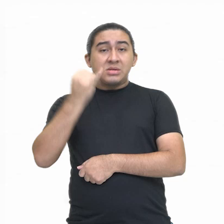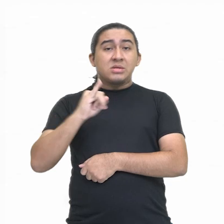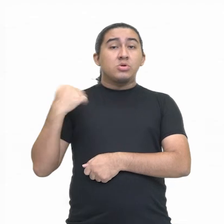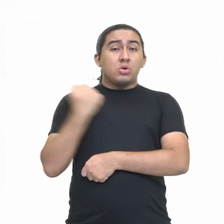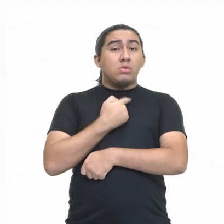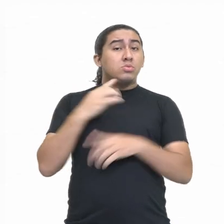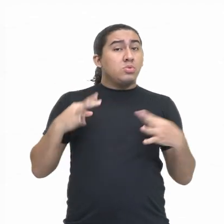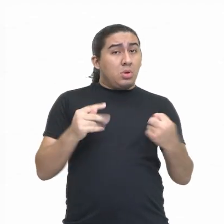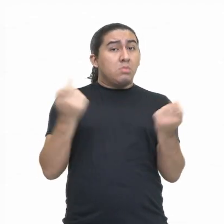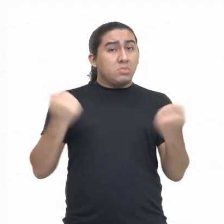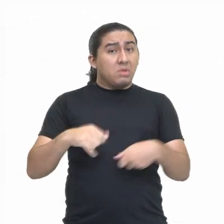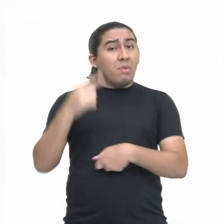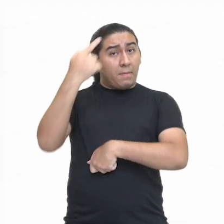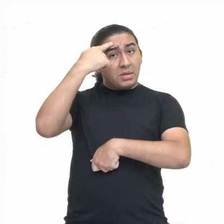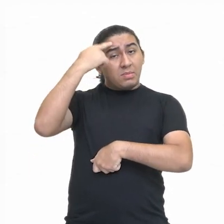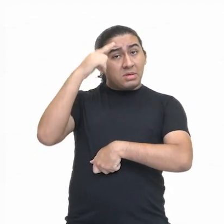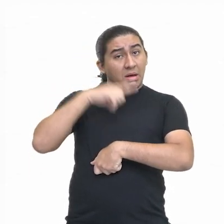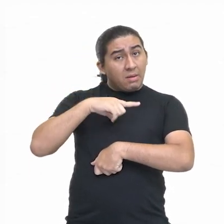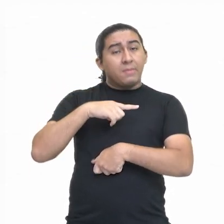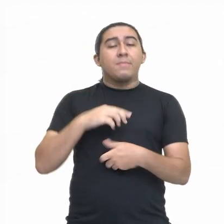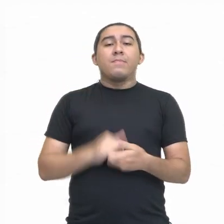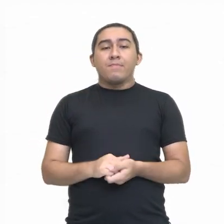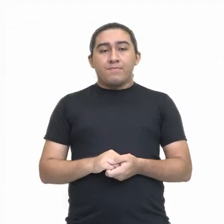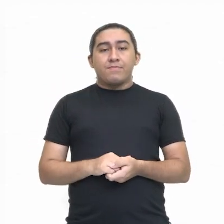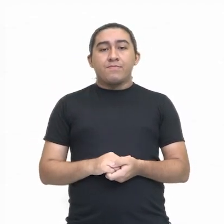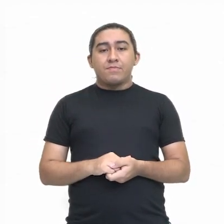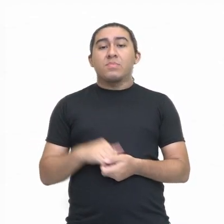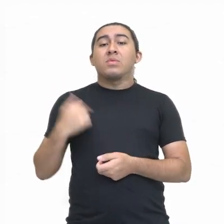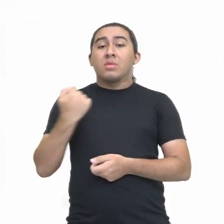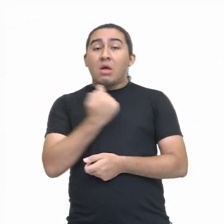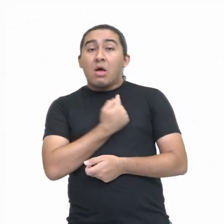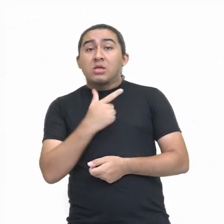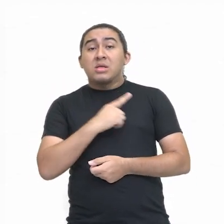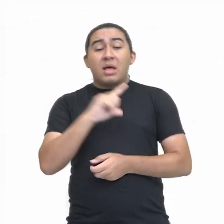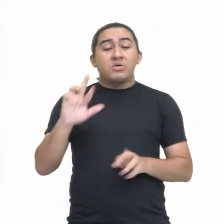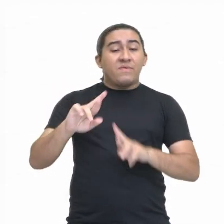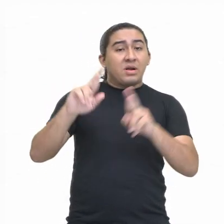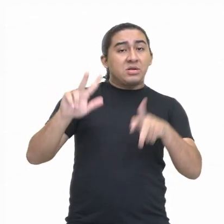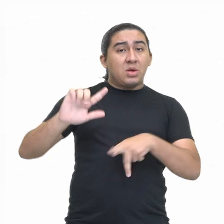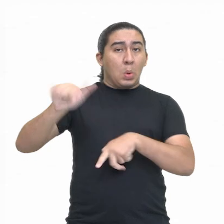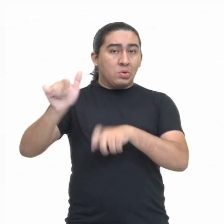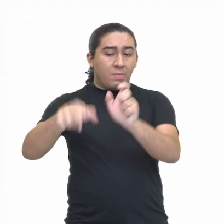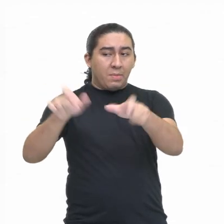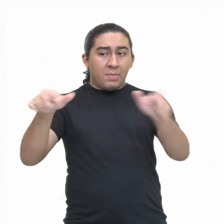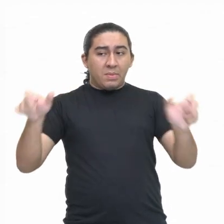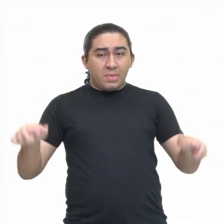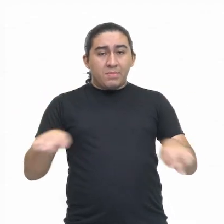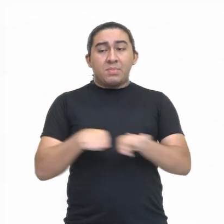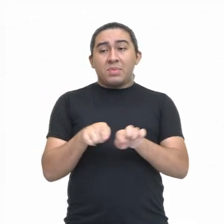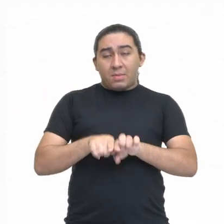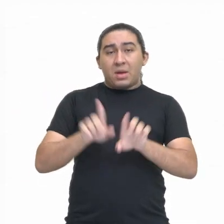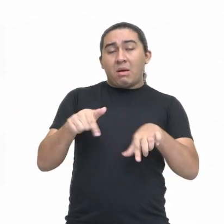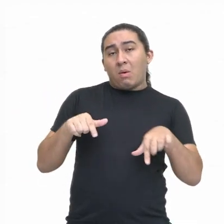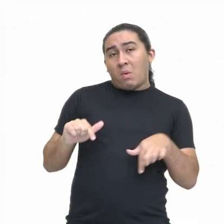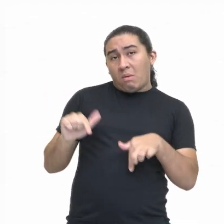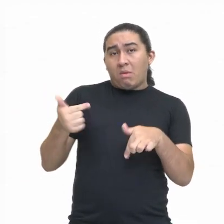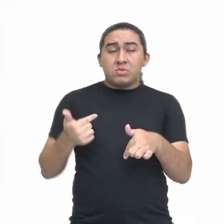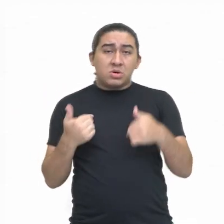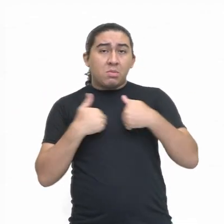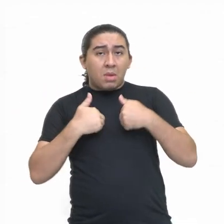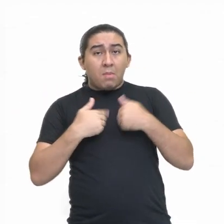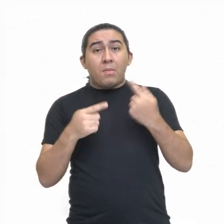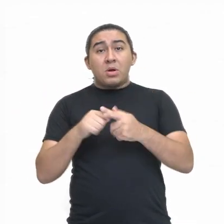que todos nós pensamos? Nós nos diferenciamos dos outros seres vivos, dos animais, outras espécies, por conta